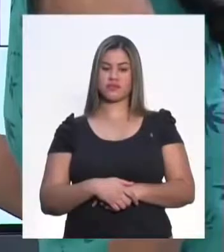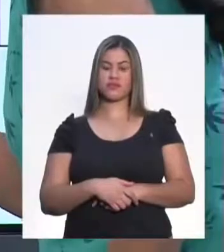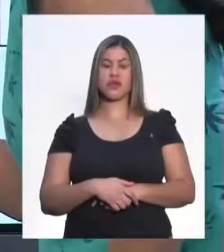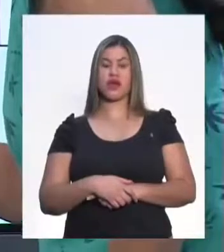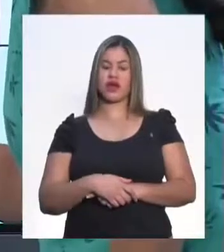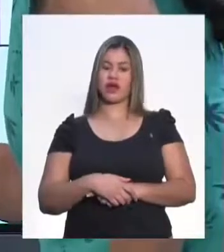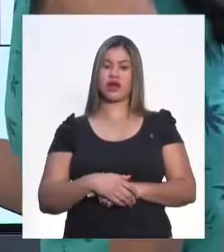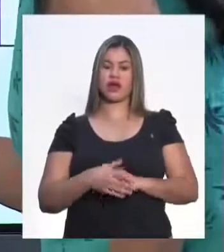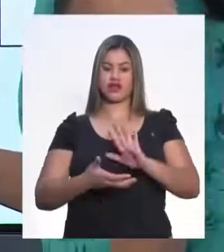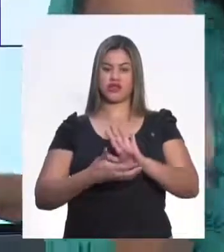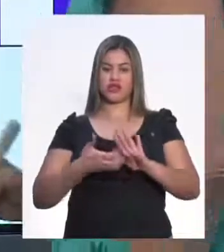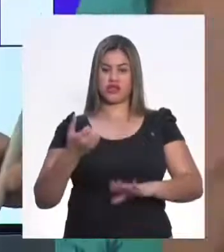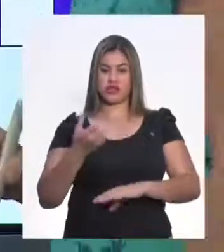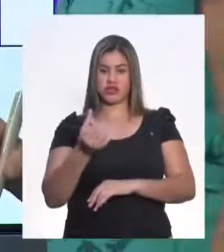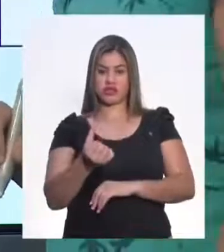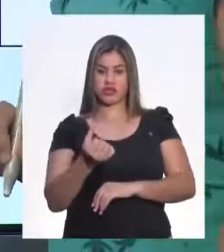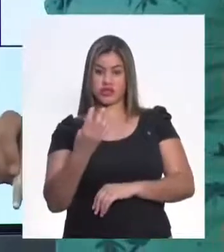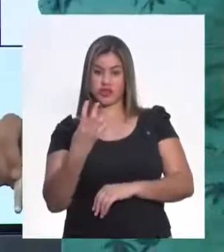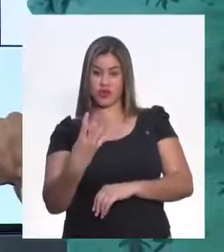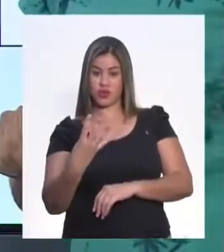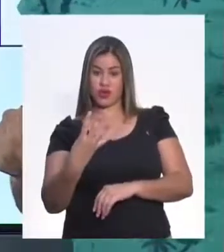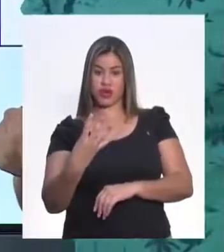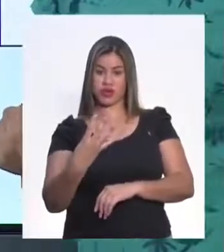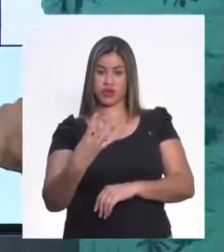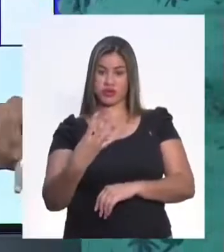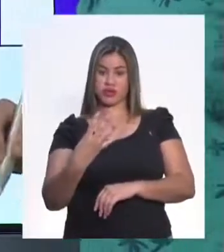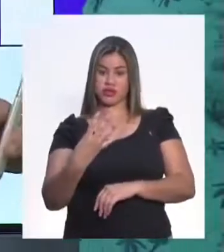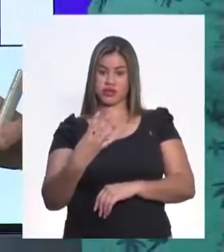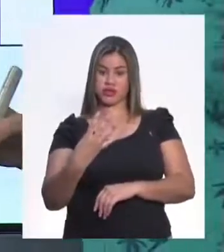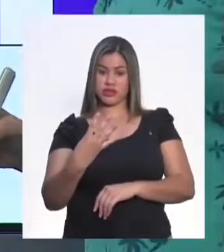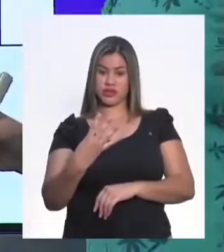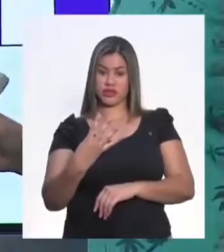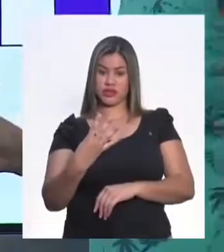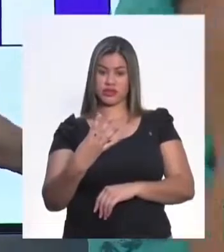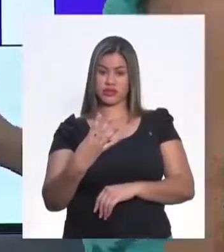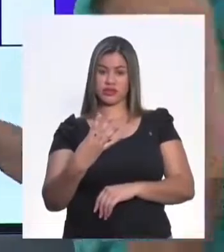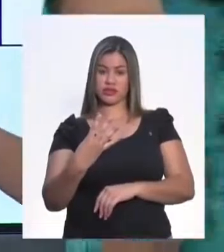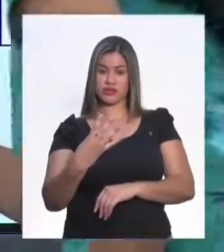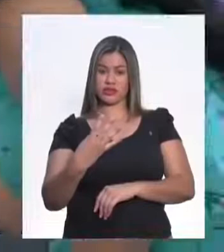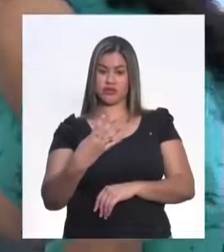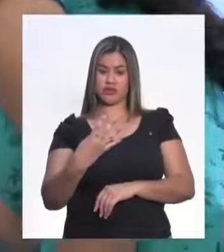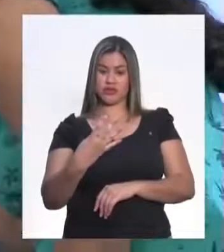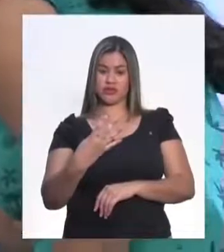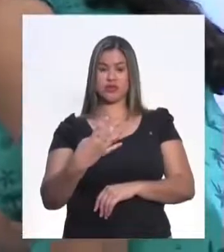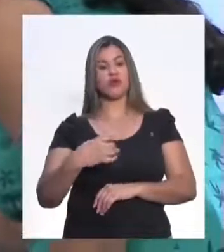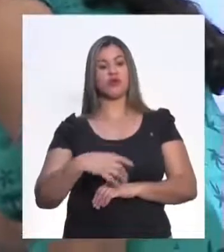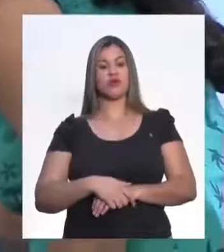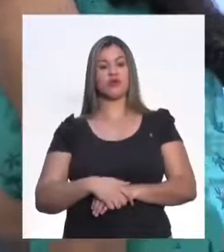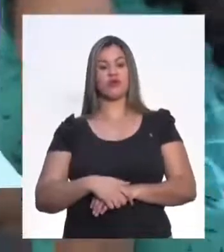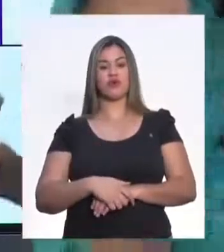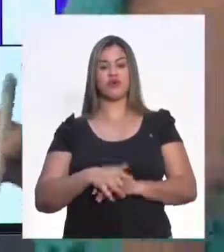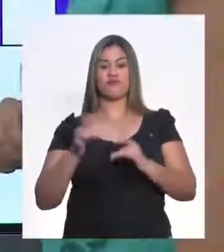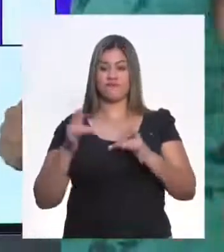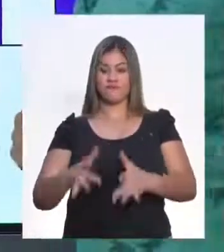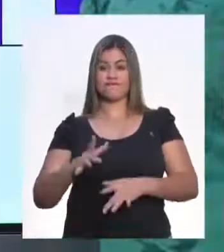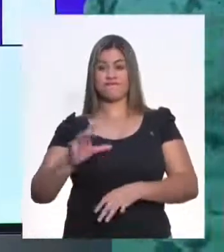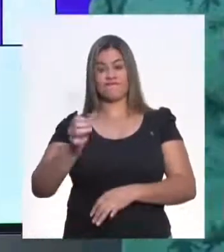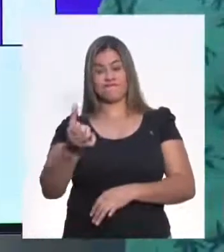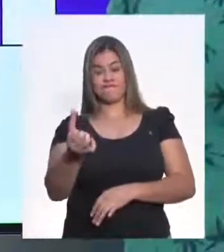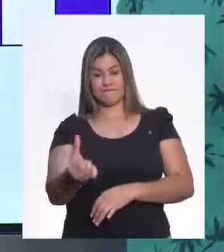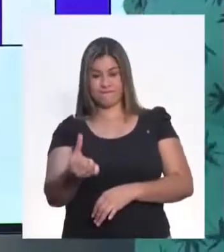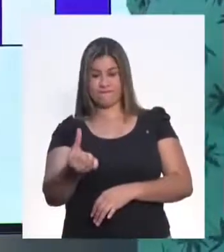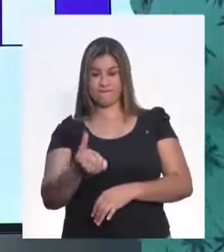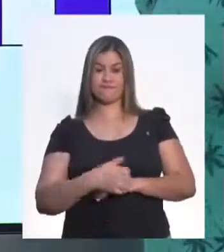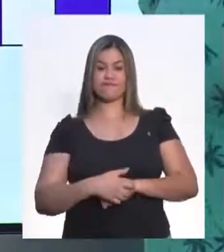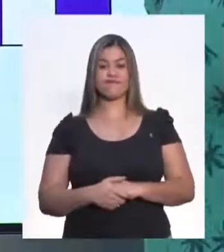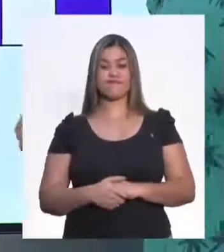tirar 64. 70 tira 64, eu vou ter 6. Muito